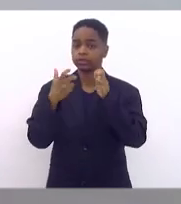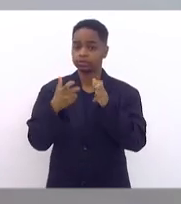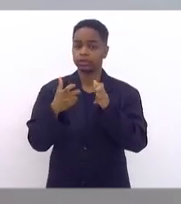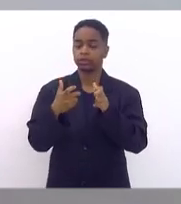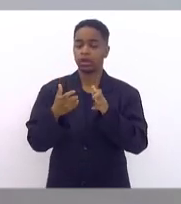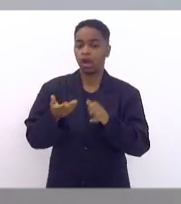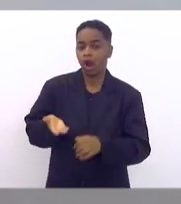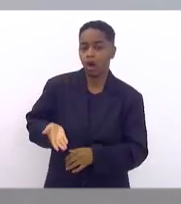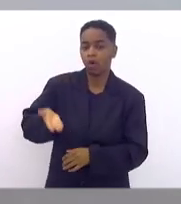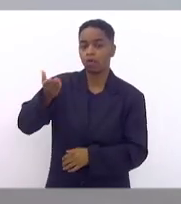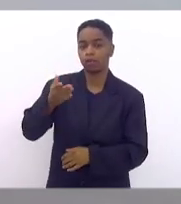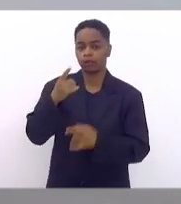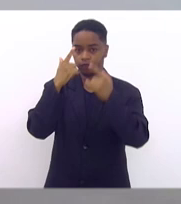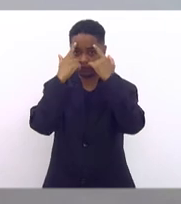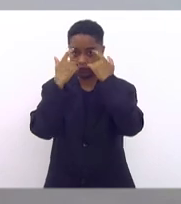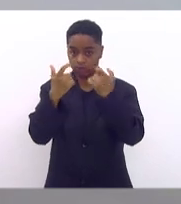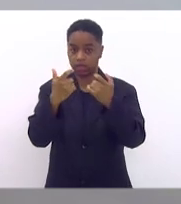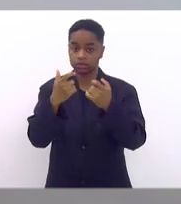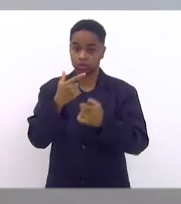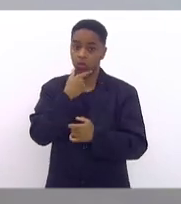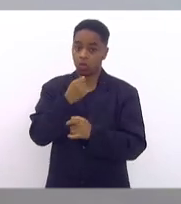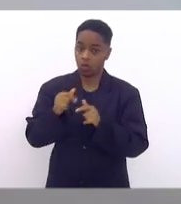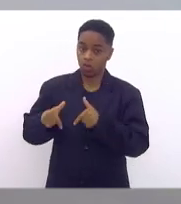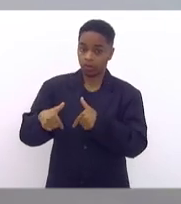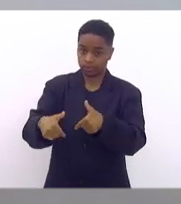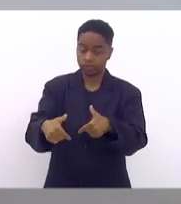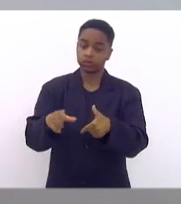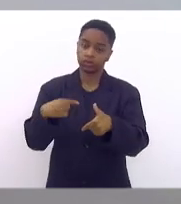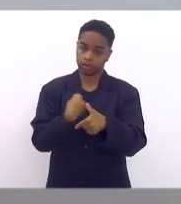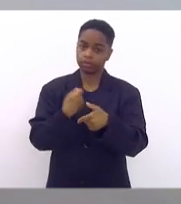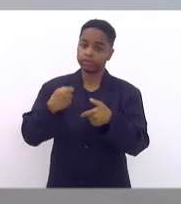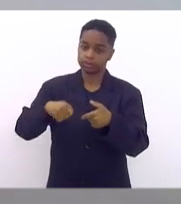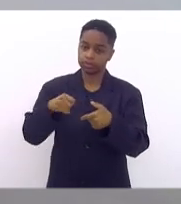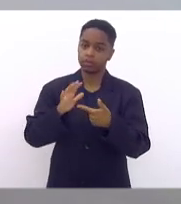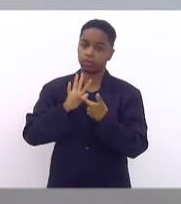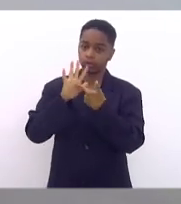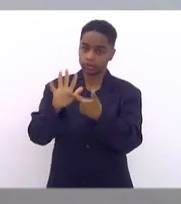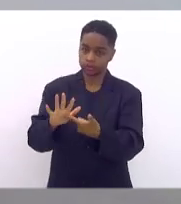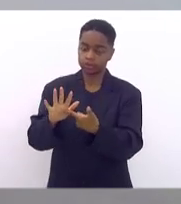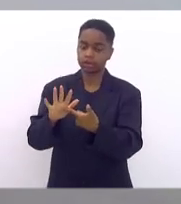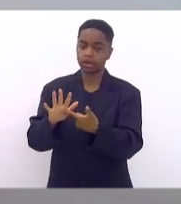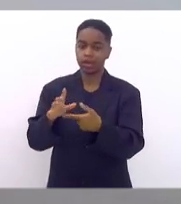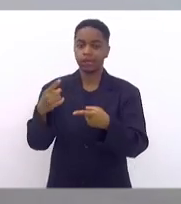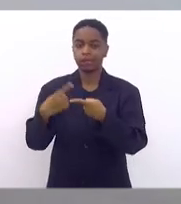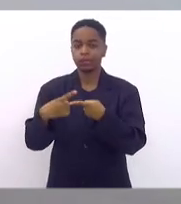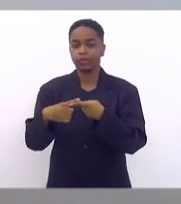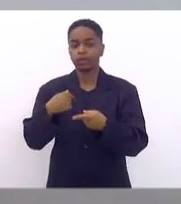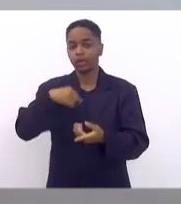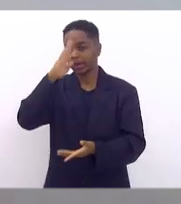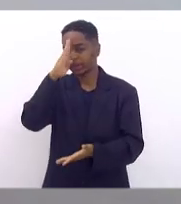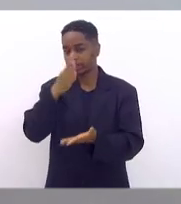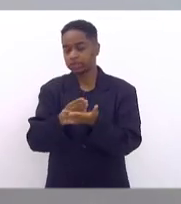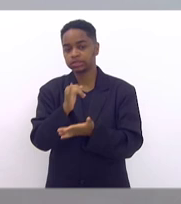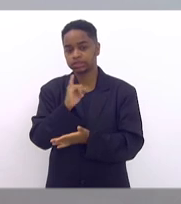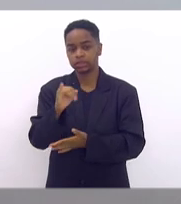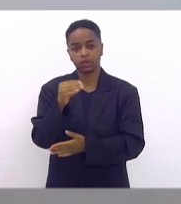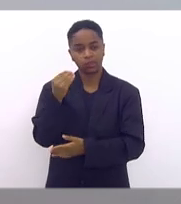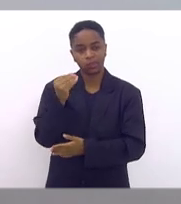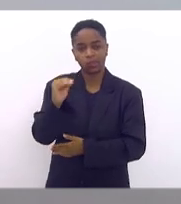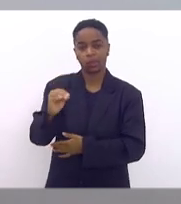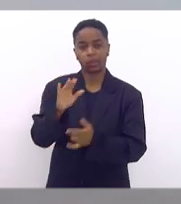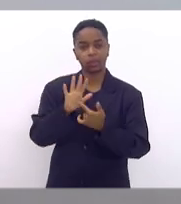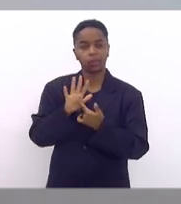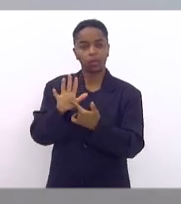violência que é masculina, a gente precisa dar esse nome. Eu acredito que, nomeando, né? E é que esse é o espaço para